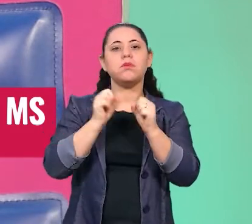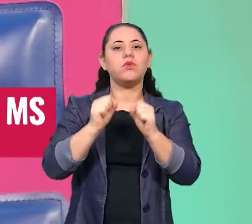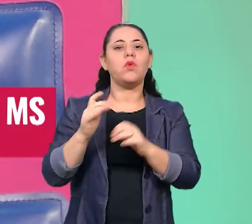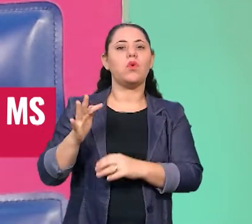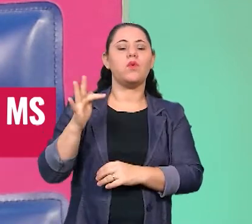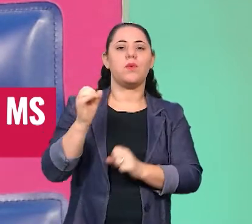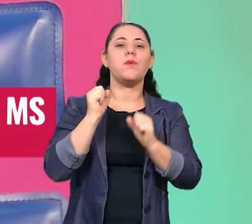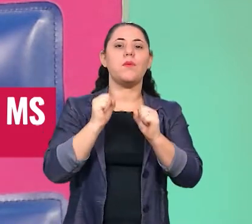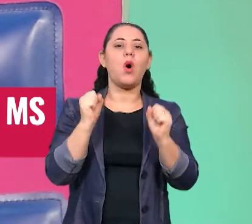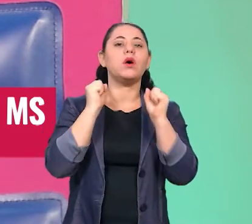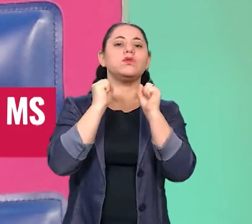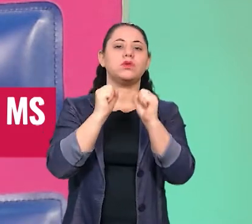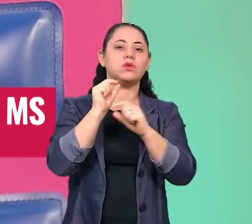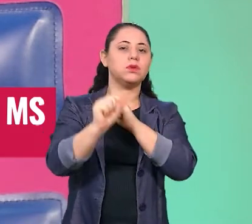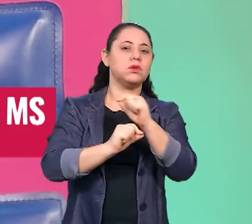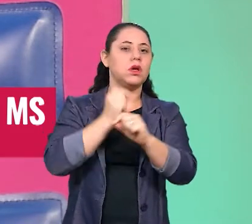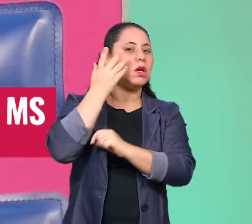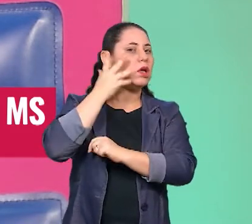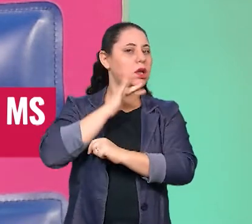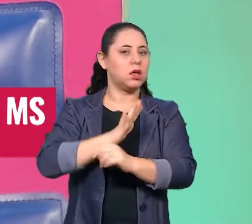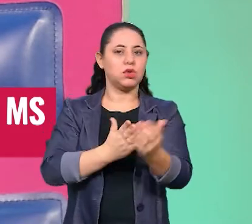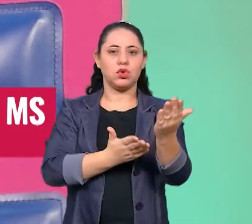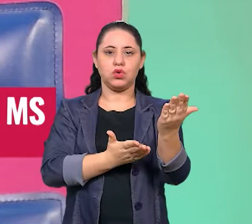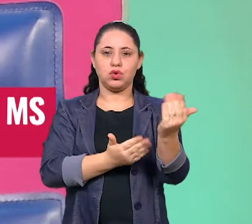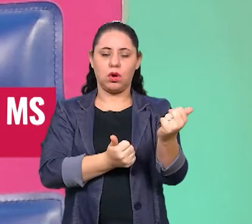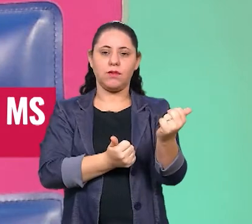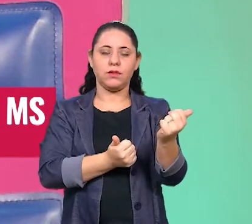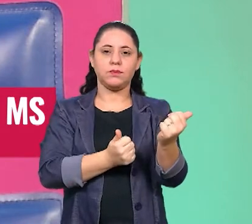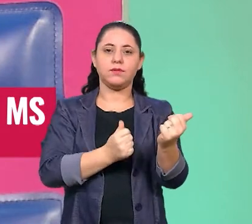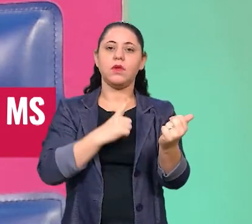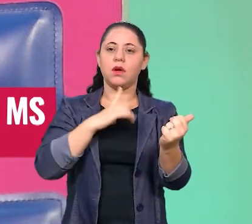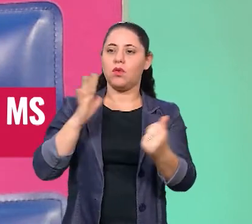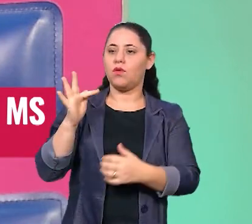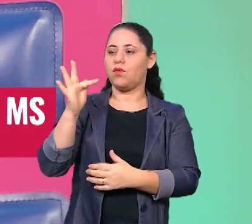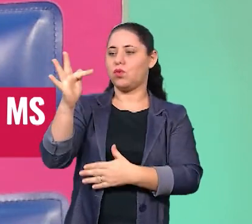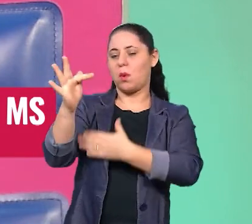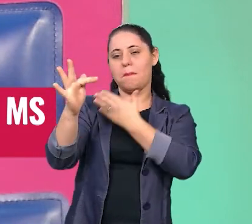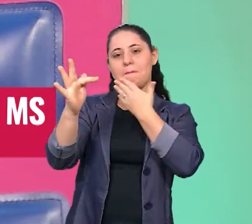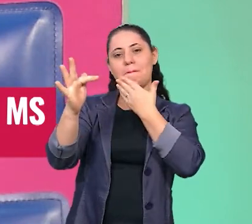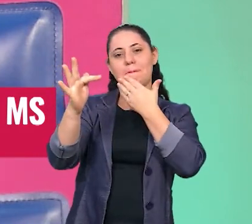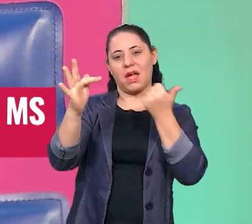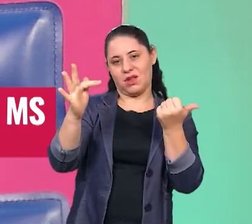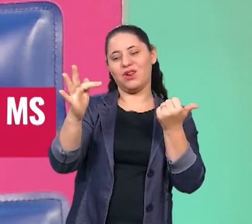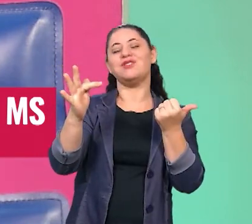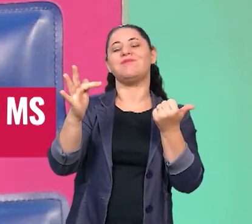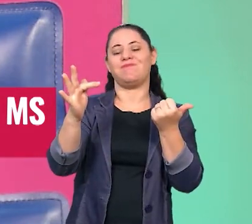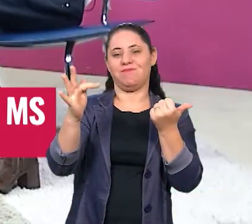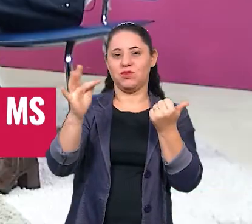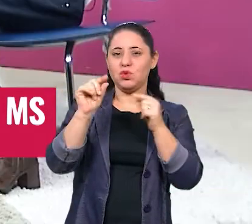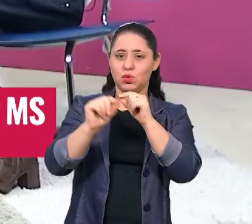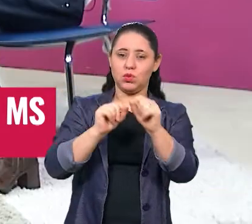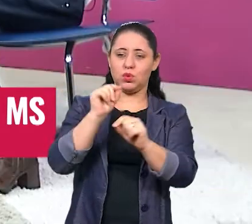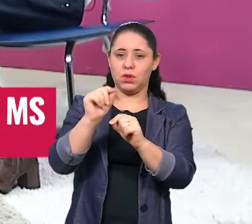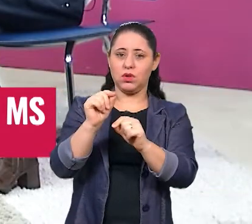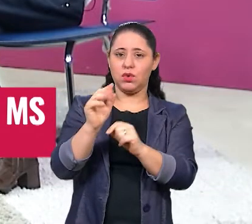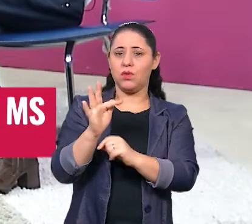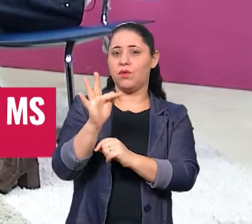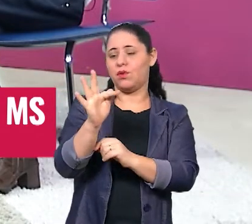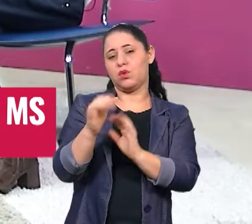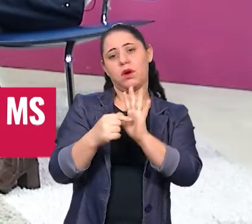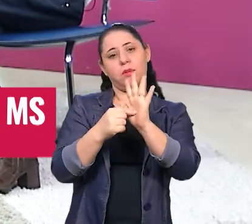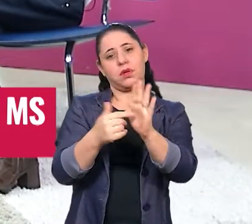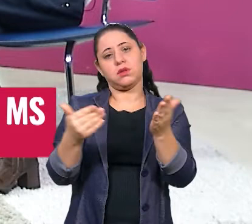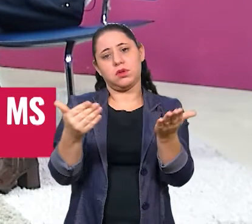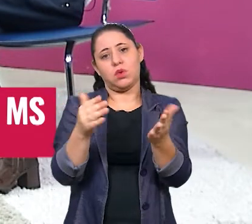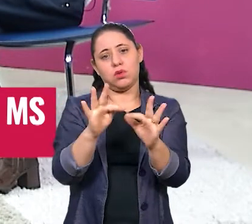a criança e que o adolescente ela tenha um futuro melhor, não é, vamos dizer assim, do que o futuro que apresenta hoje na família com quem ele